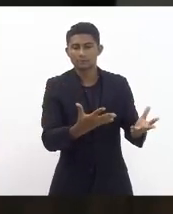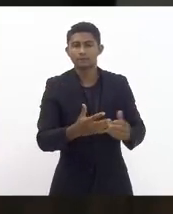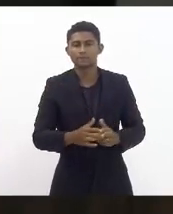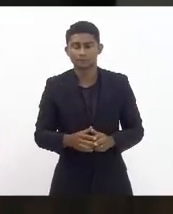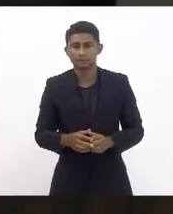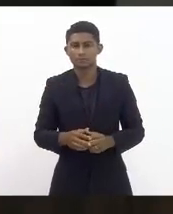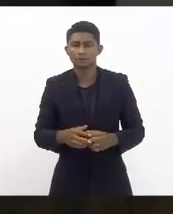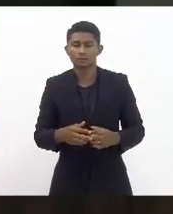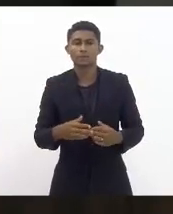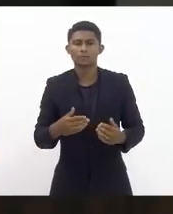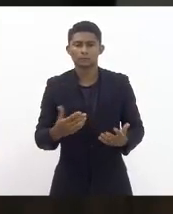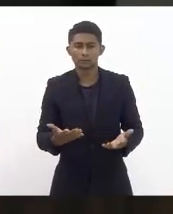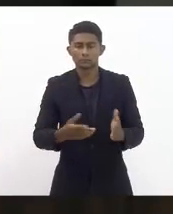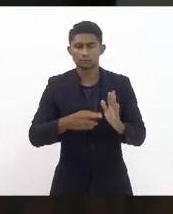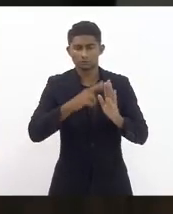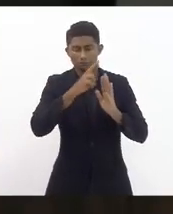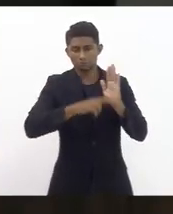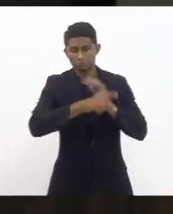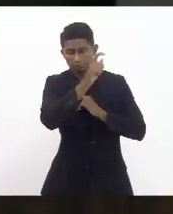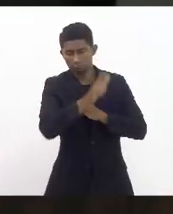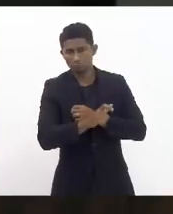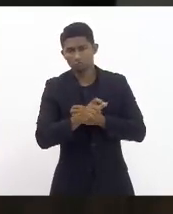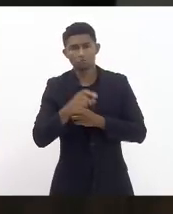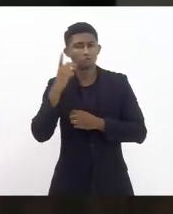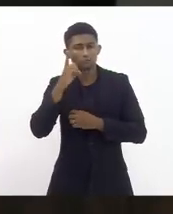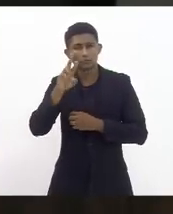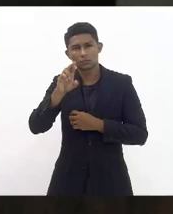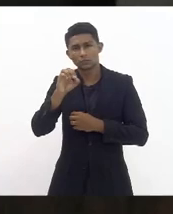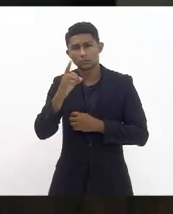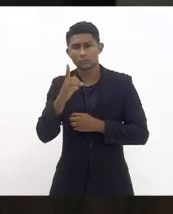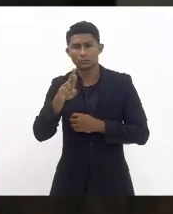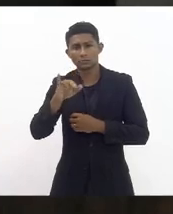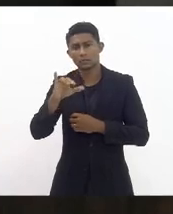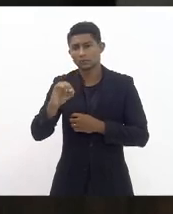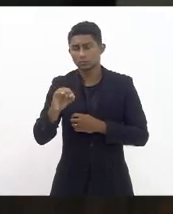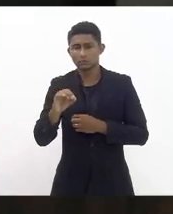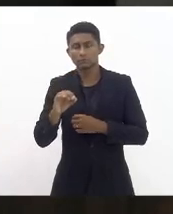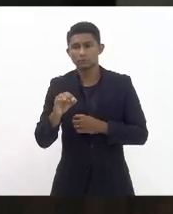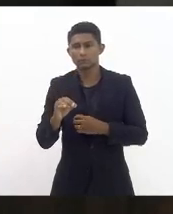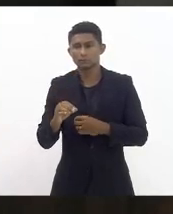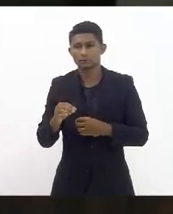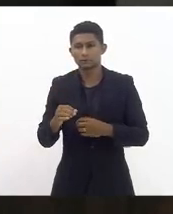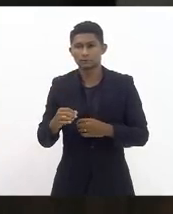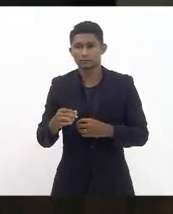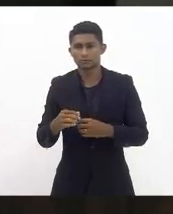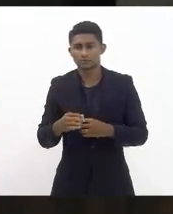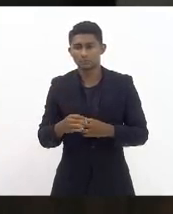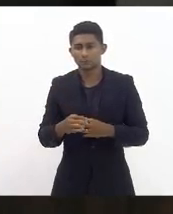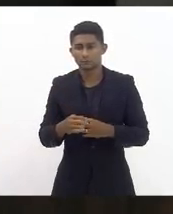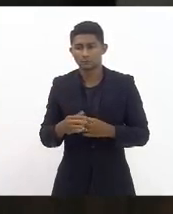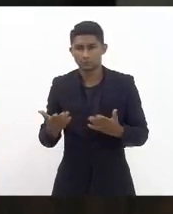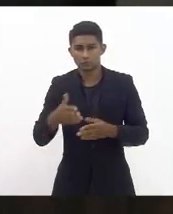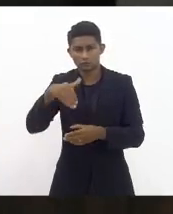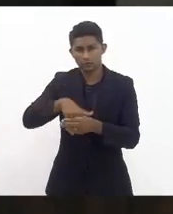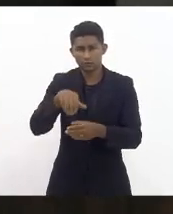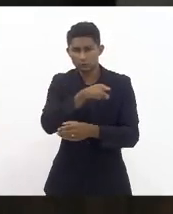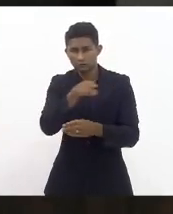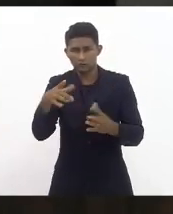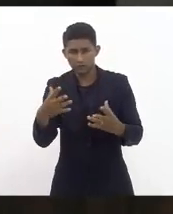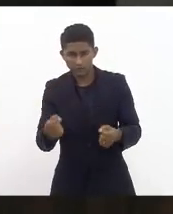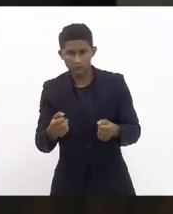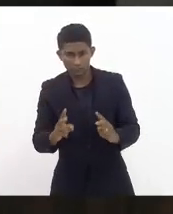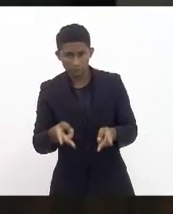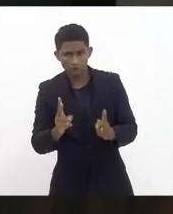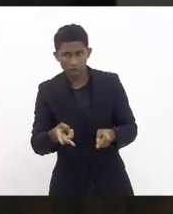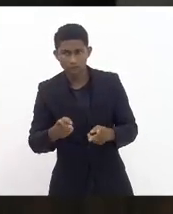Proporções Externas, favorável, relator deputado Rodrigo Amorim. Em discussão, não havendo quem queira discutir, encerrada a discussão. Abstenção. Em votação, os senhores que aprovam, permaneça